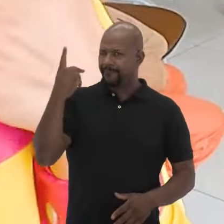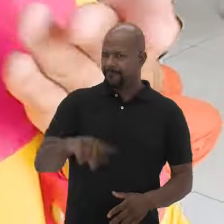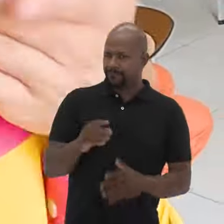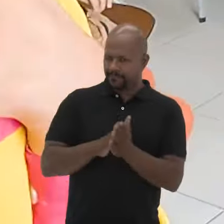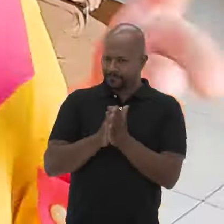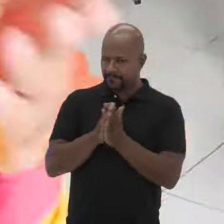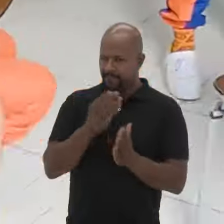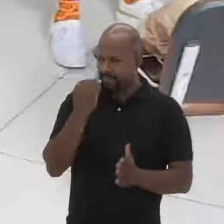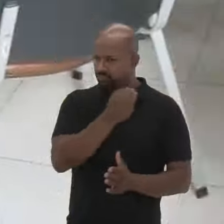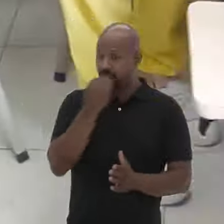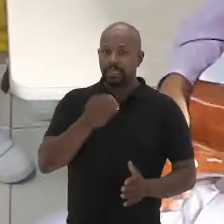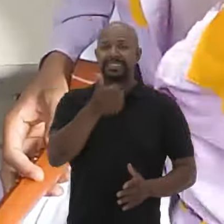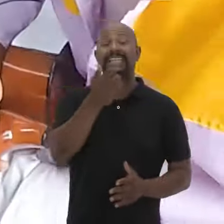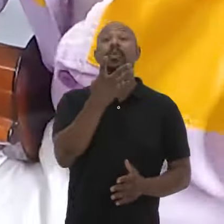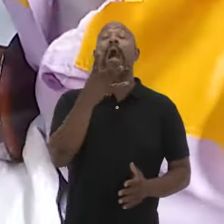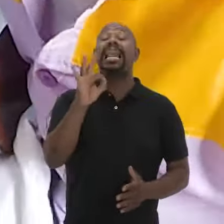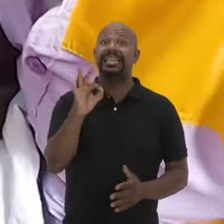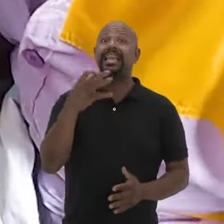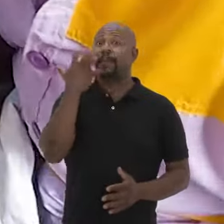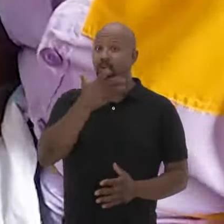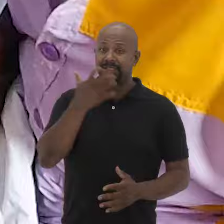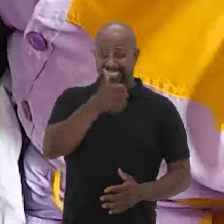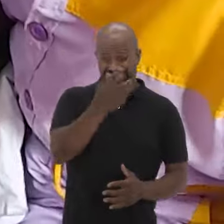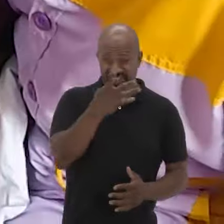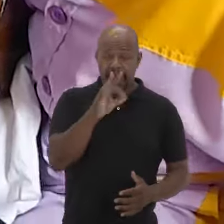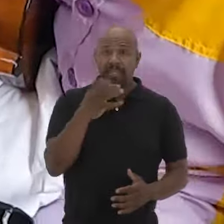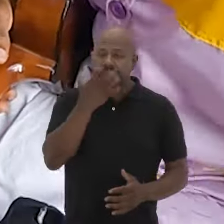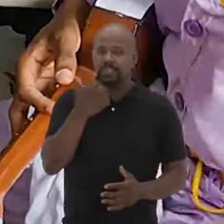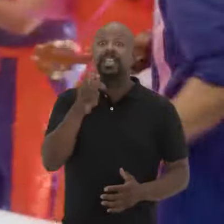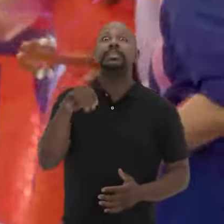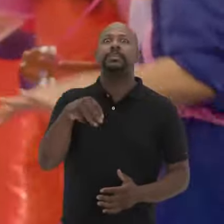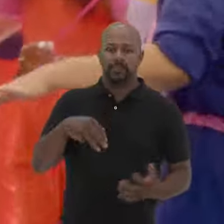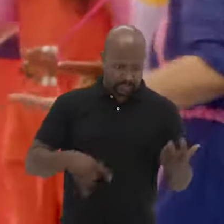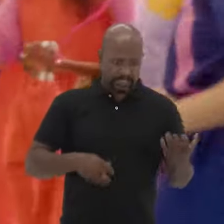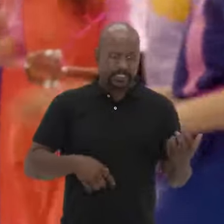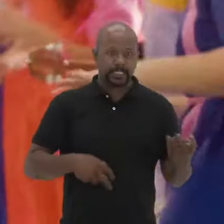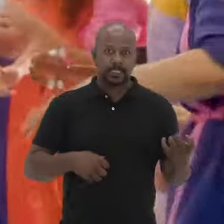ó, as 140 músicas. As 140 em 15 músicas. 15 minutos.